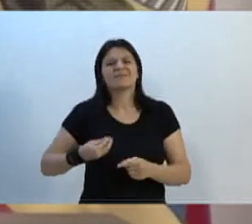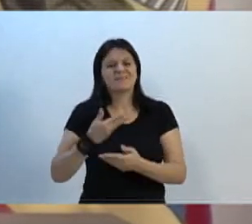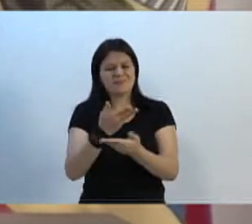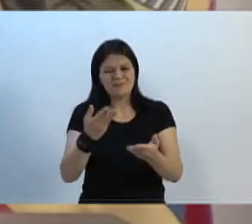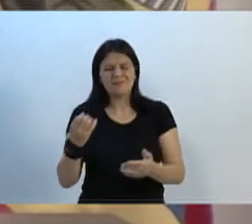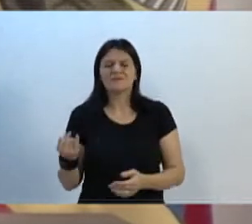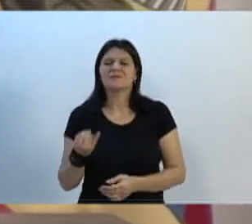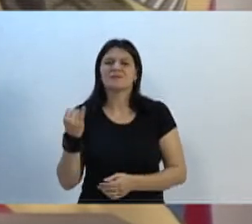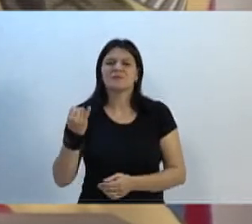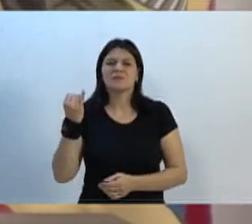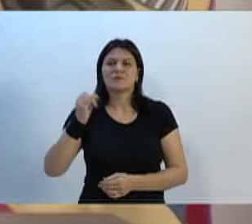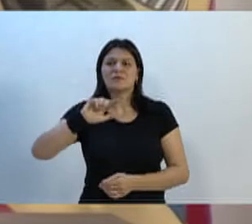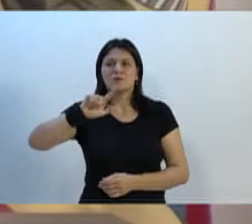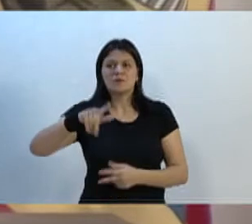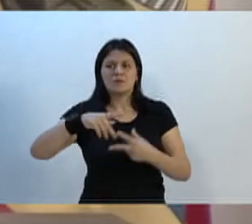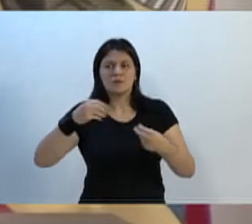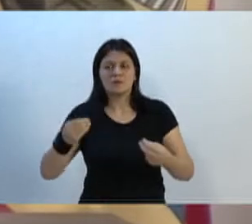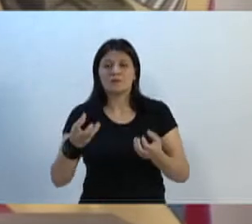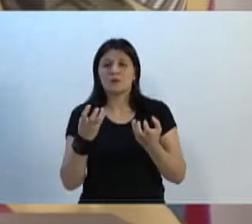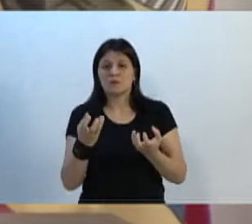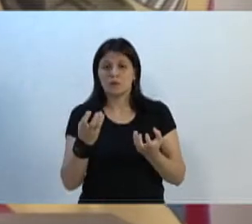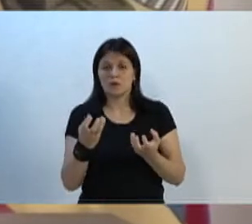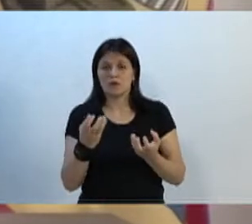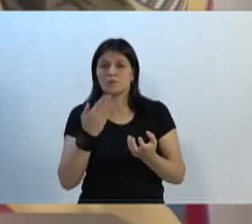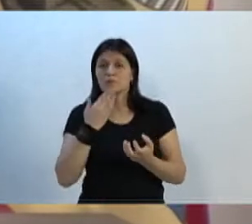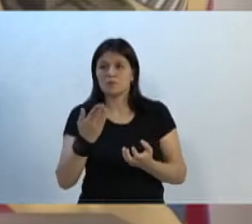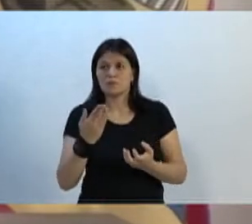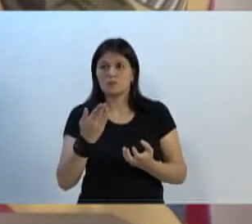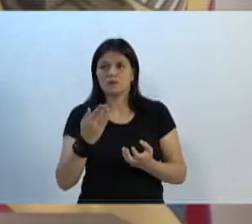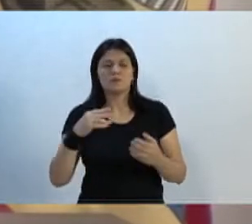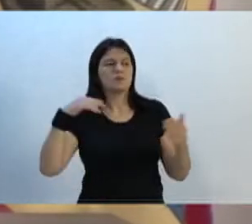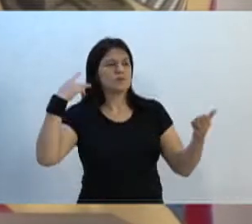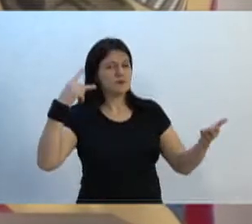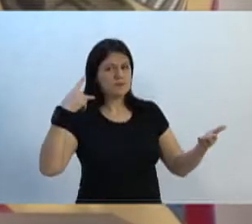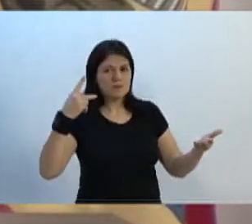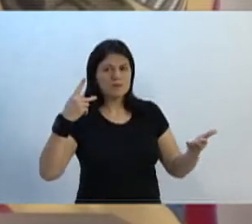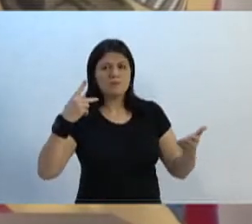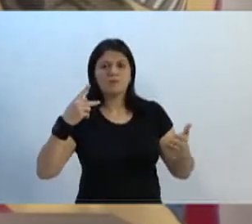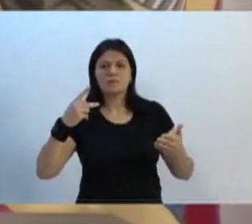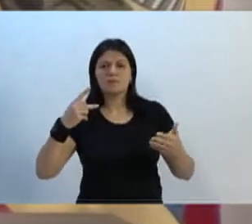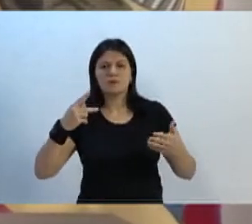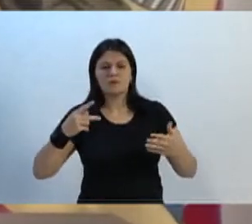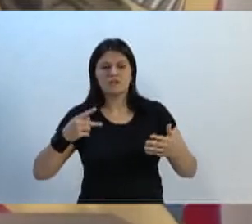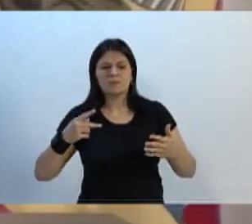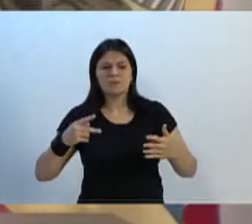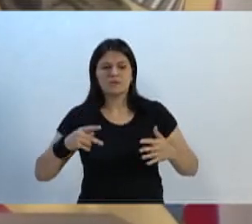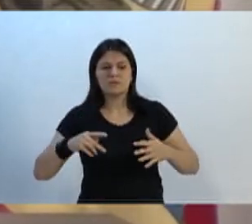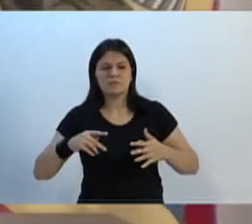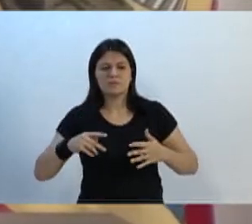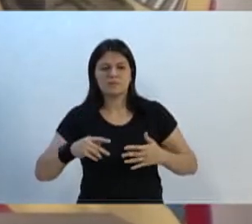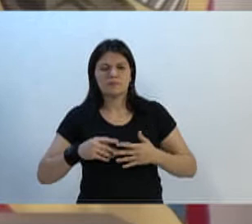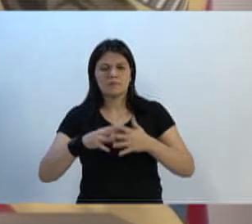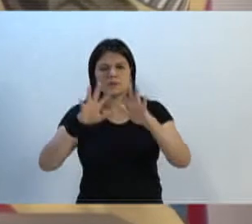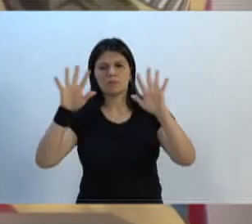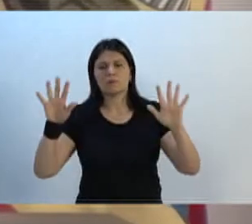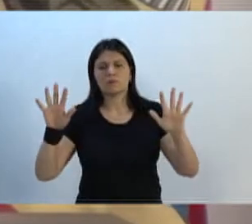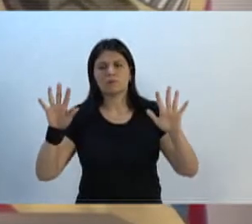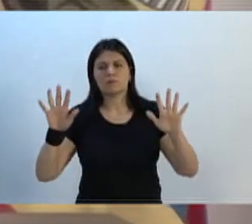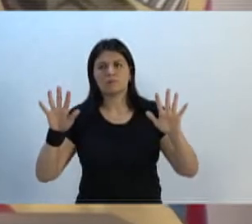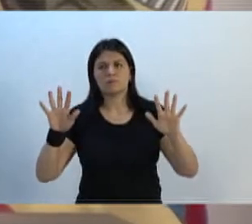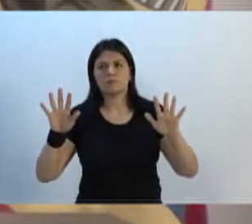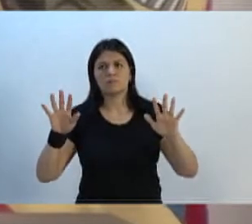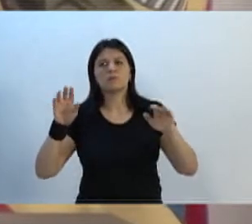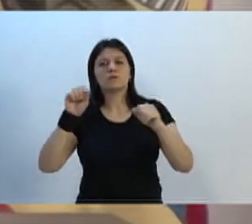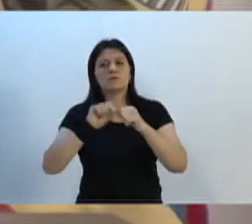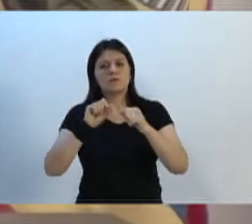é muito importante outra coisa que eu quero solicitar é para os vereadores é a transparência maior que seja feito no